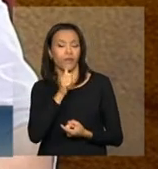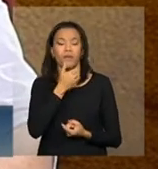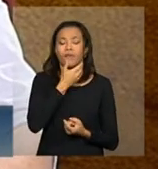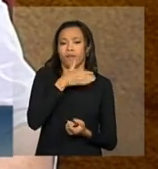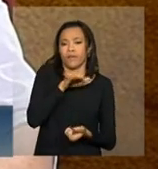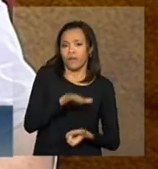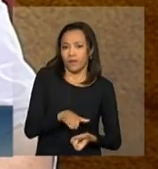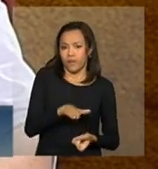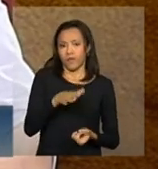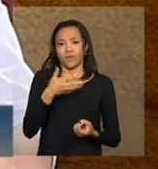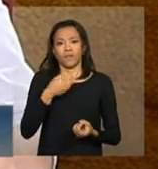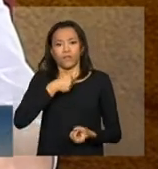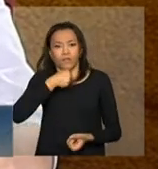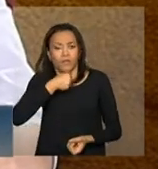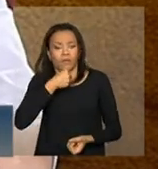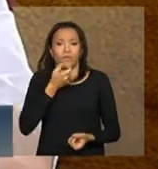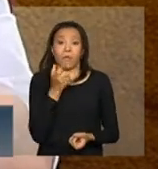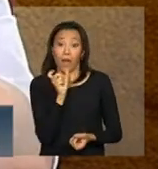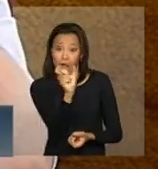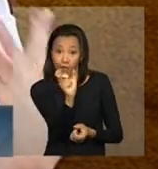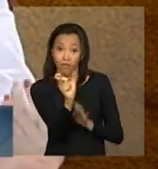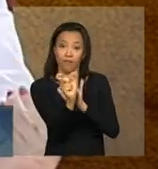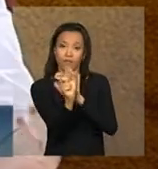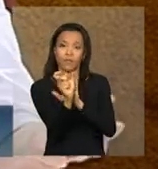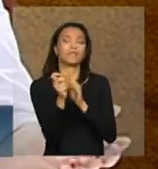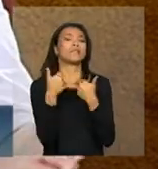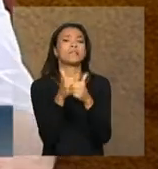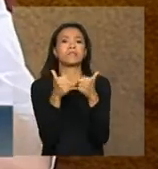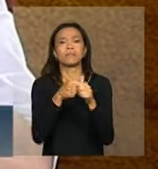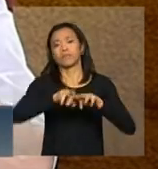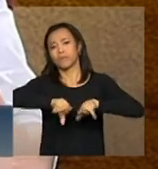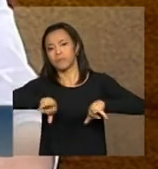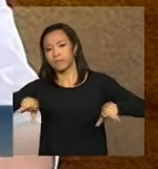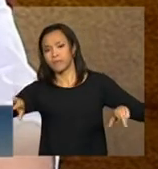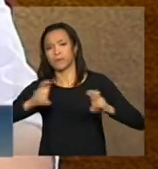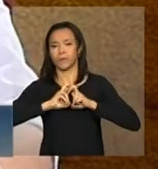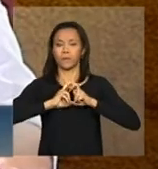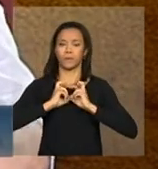idoso, saúde, transportes, rodovia,